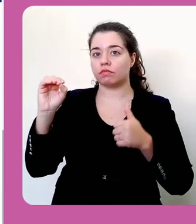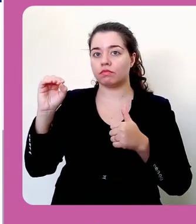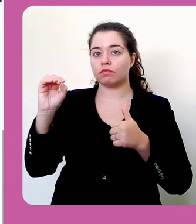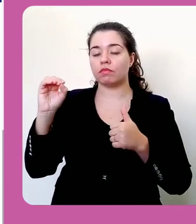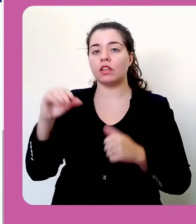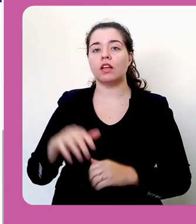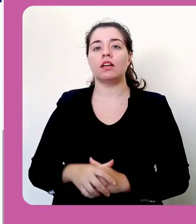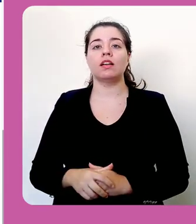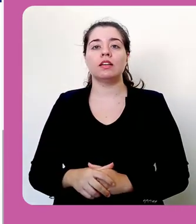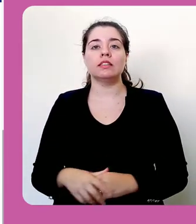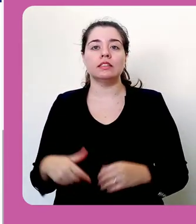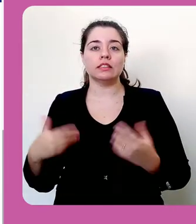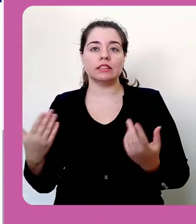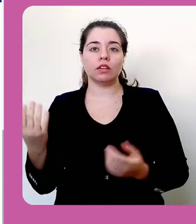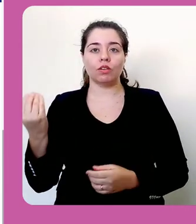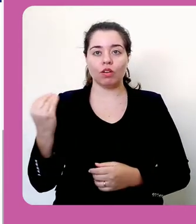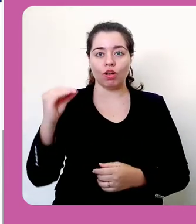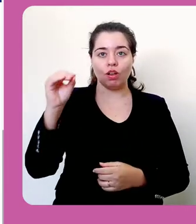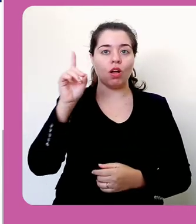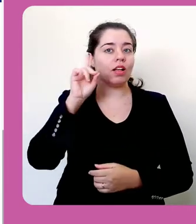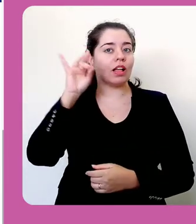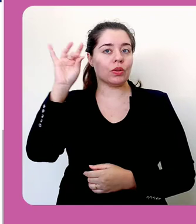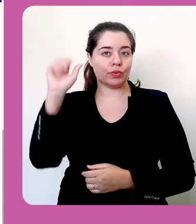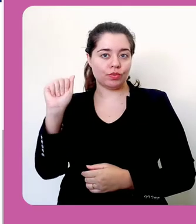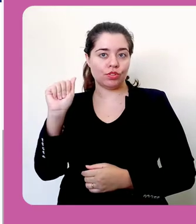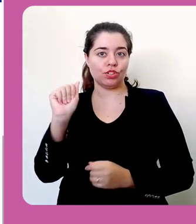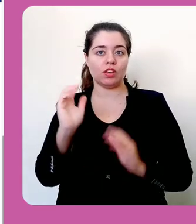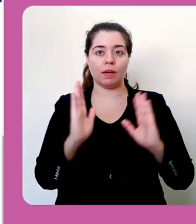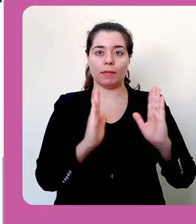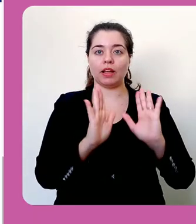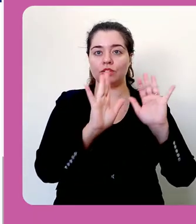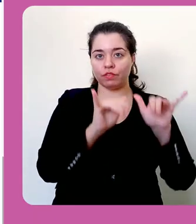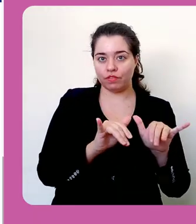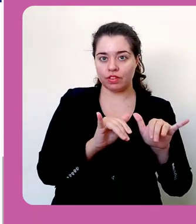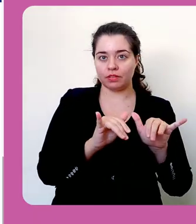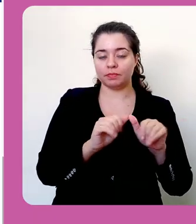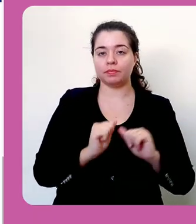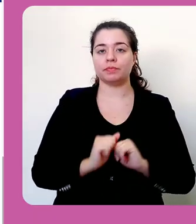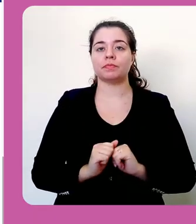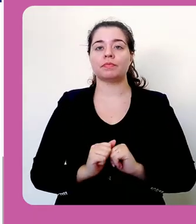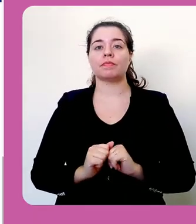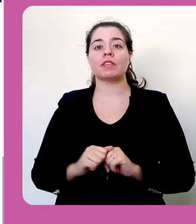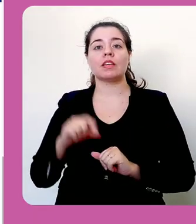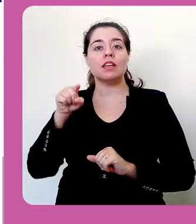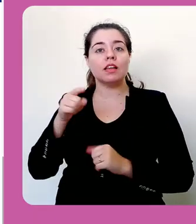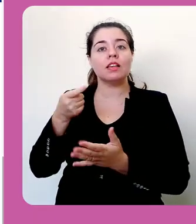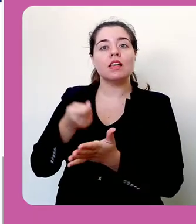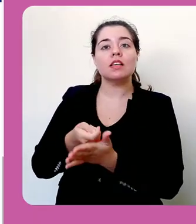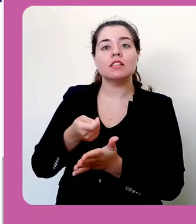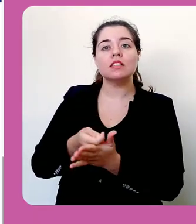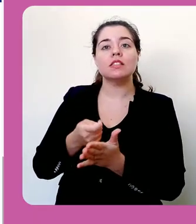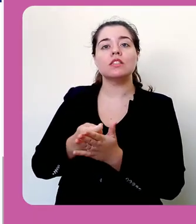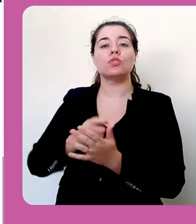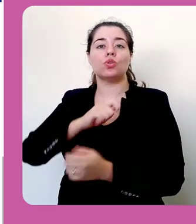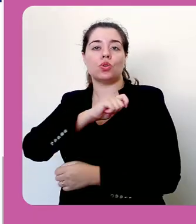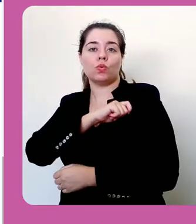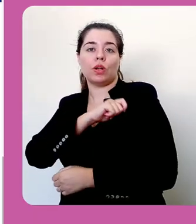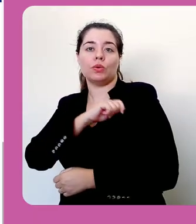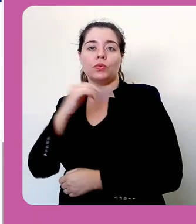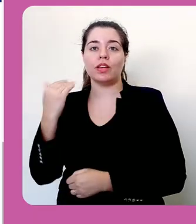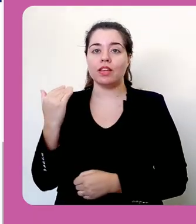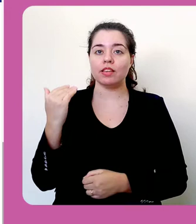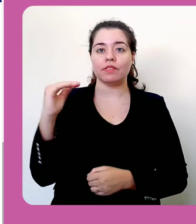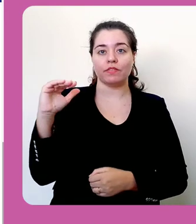exigir que o estudante clique no botão enviar marcado como não. Ok? Assim você permite que o aluno envie quantas vezes você